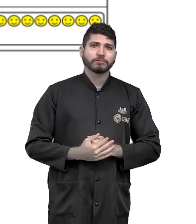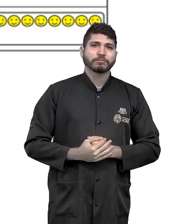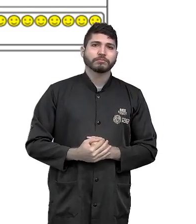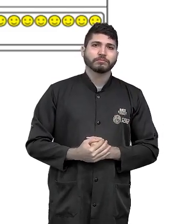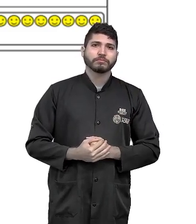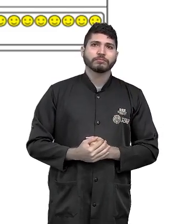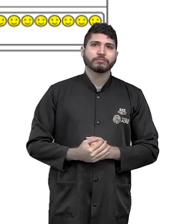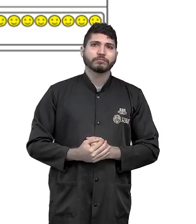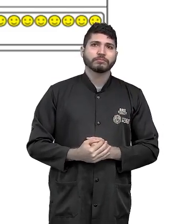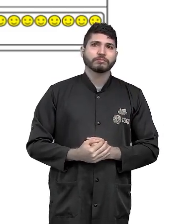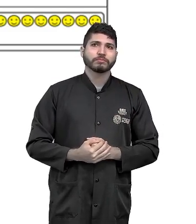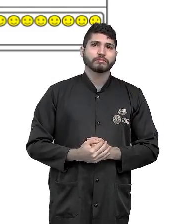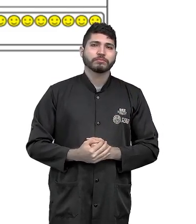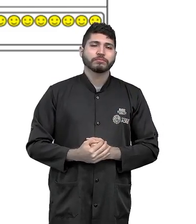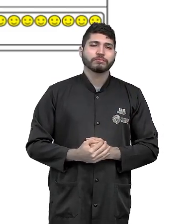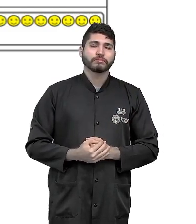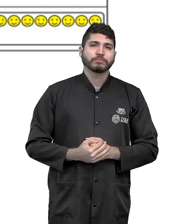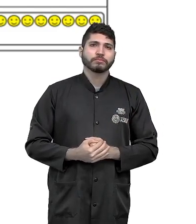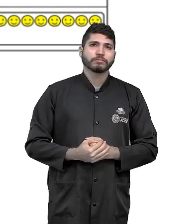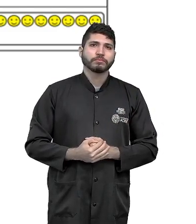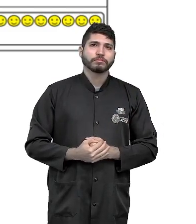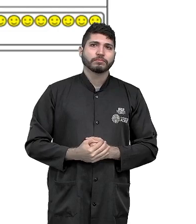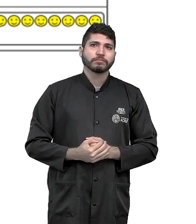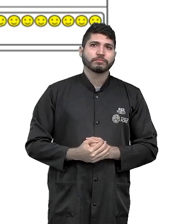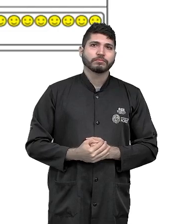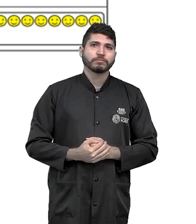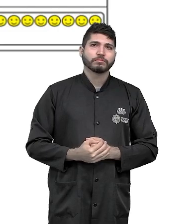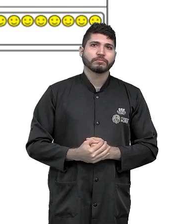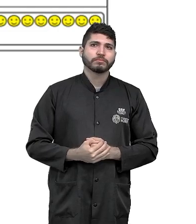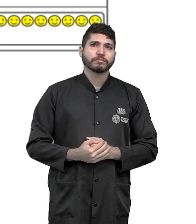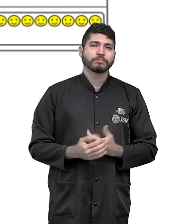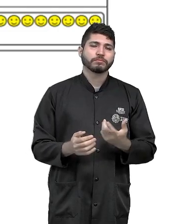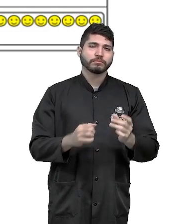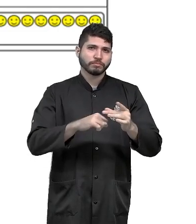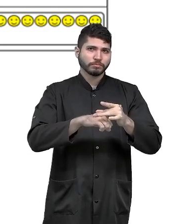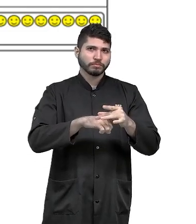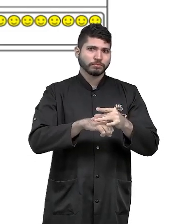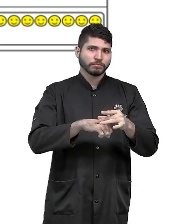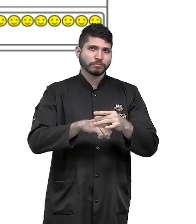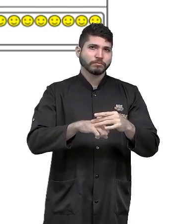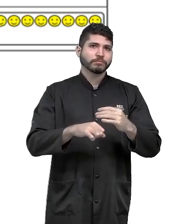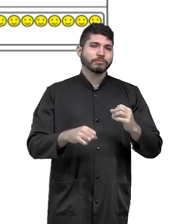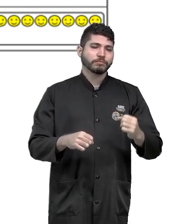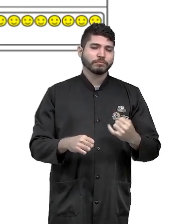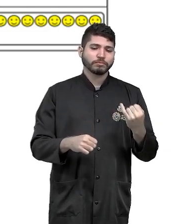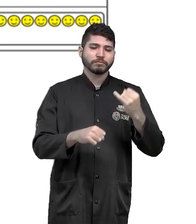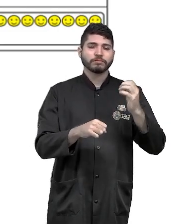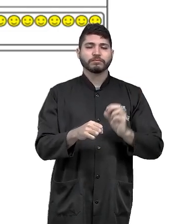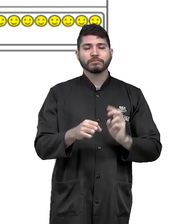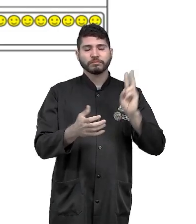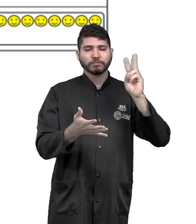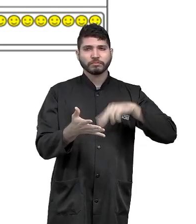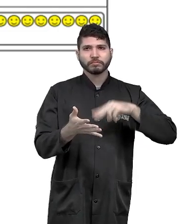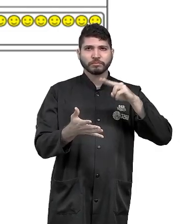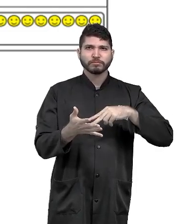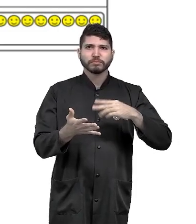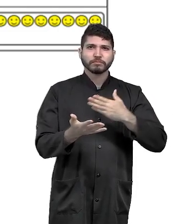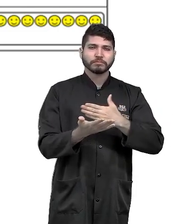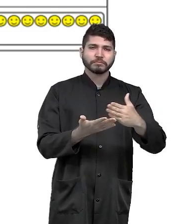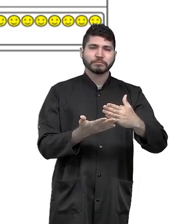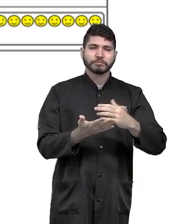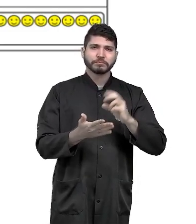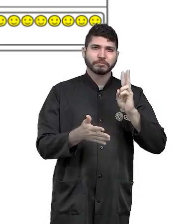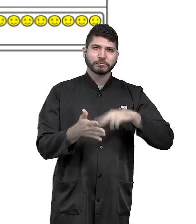relação aqui. Primeiro, lembrando que na prova não vem assim, tá? Eu estou colocando em negrito aqui, ó, para você entender que primeiro você começa pelo comando da